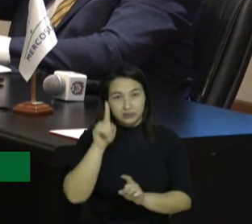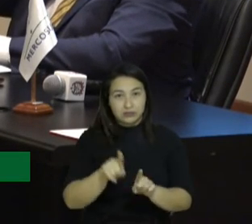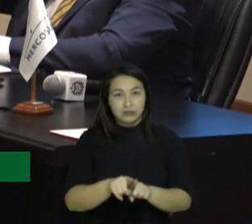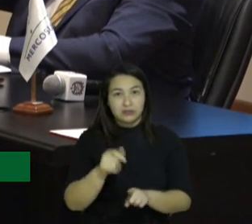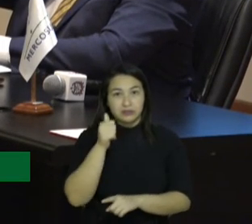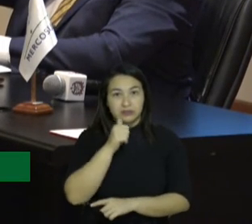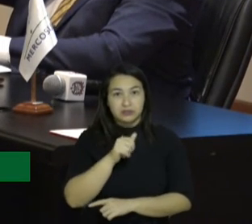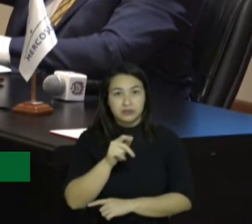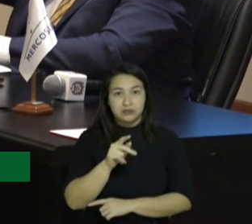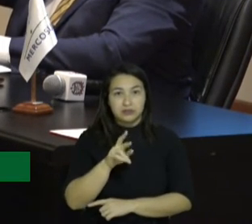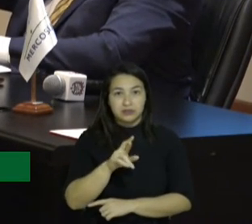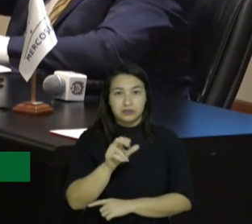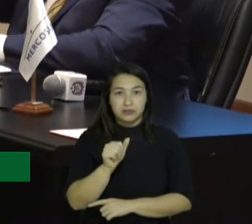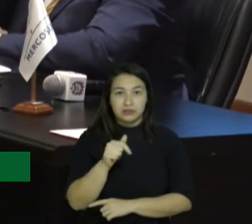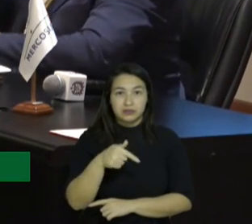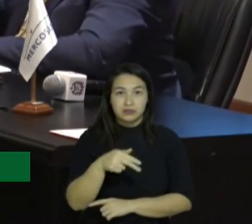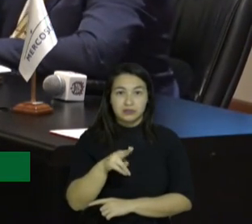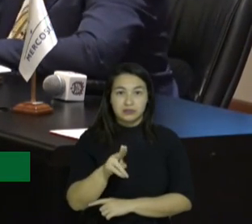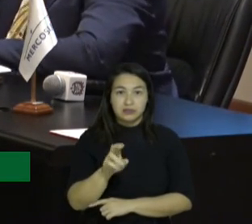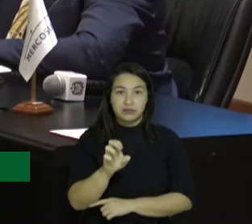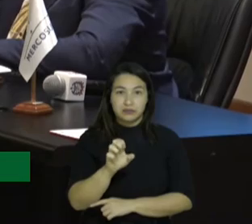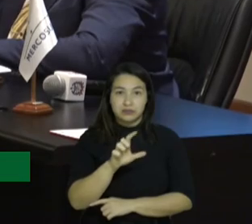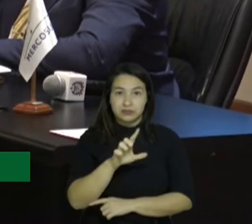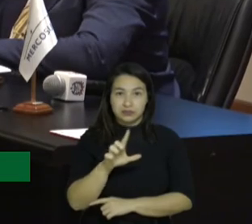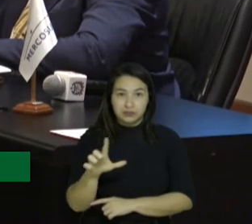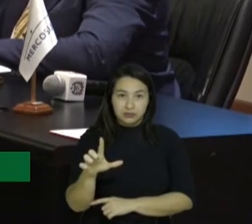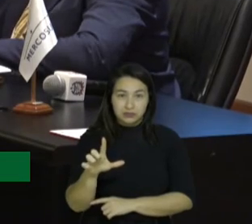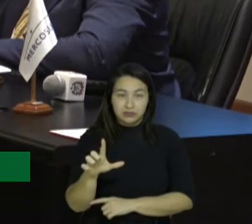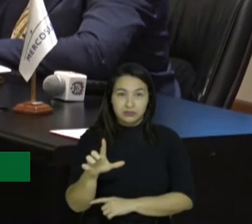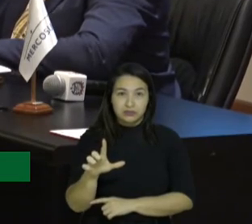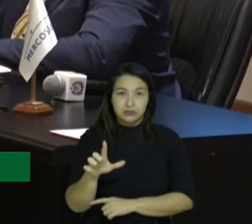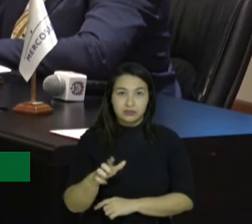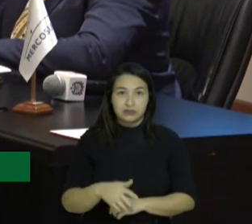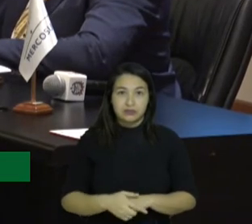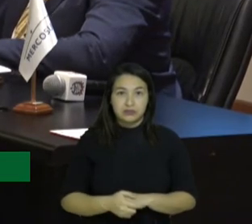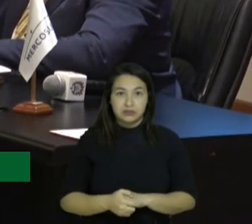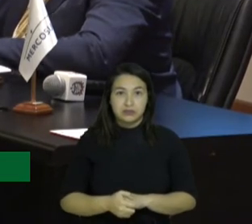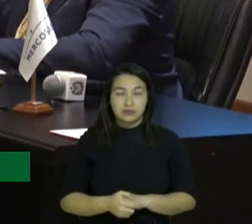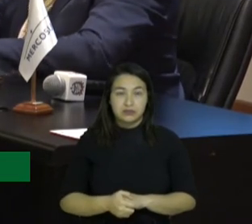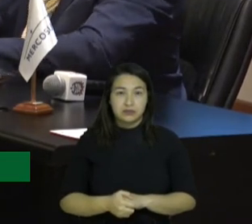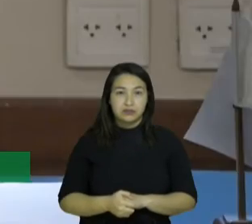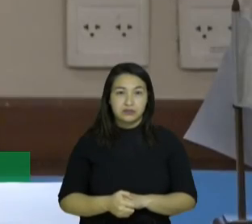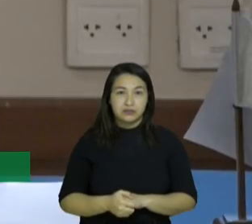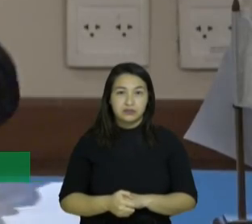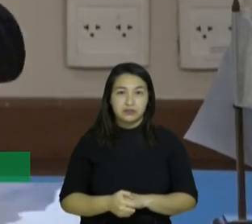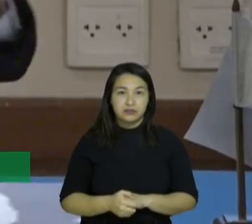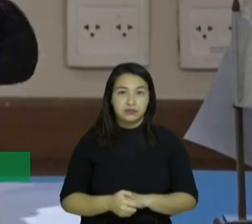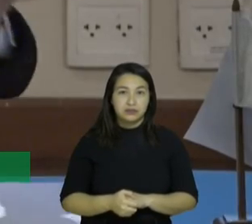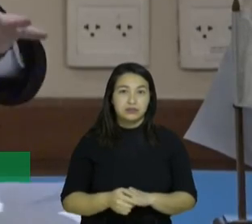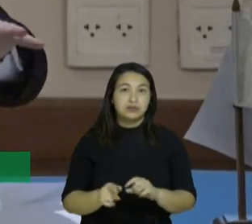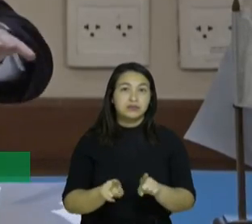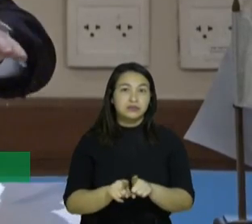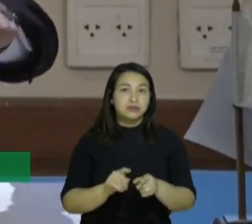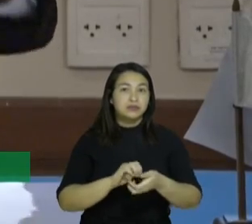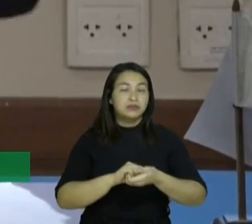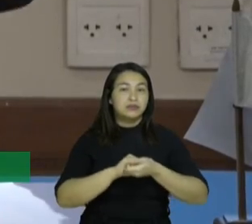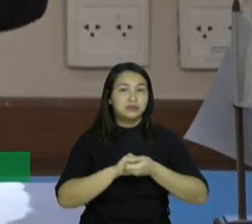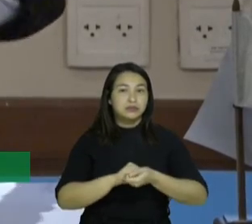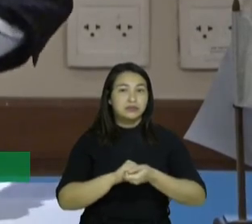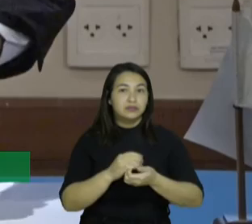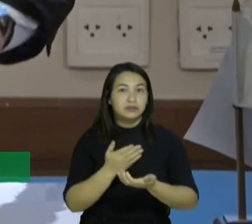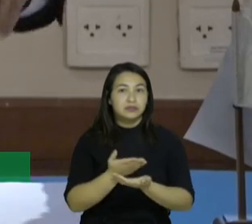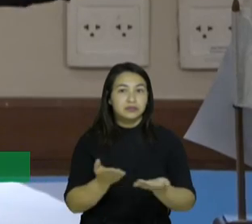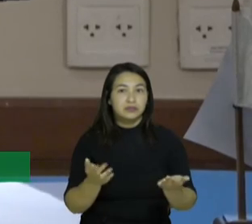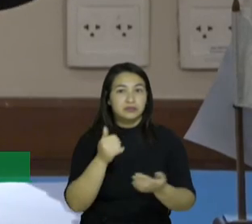diligência cuidou dessa dessa mesa né imprimi inclusive aqui a minha colinha né E para fazer o cumprimento pra plateia